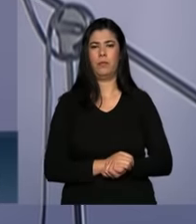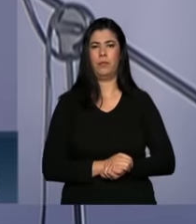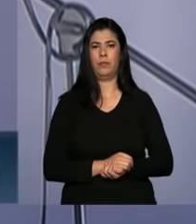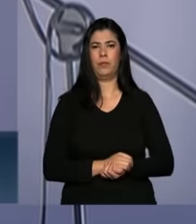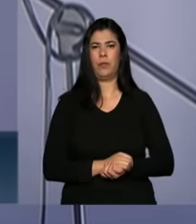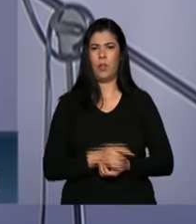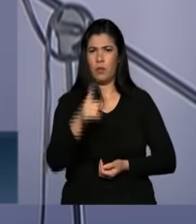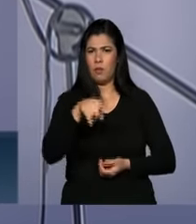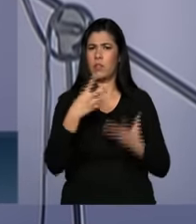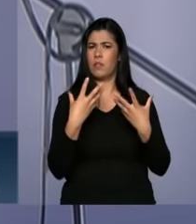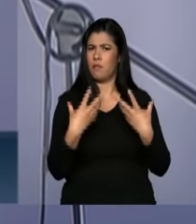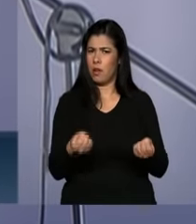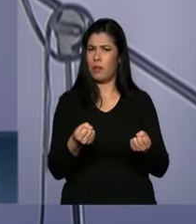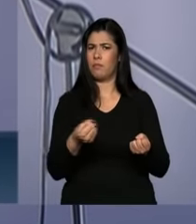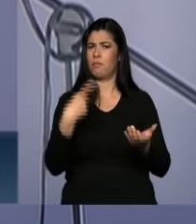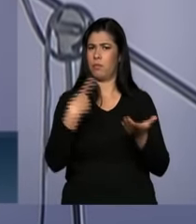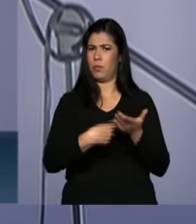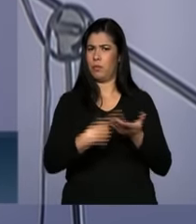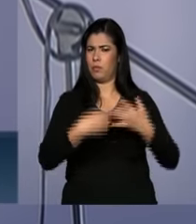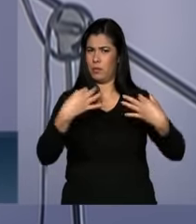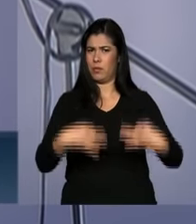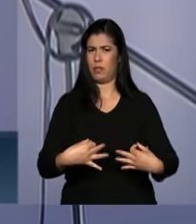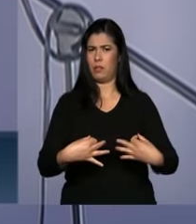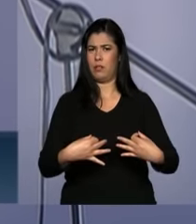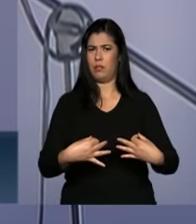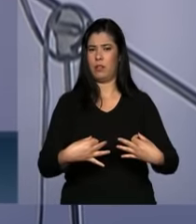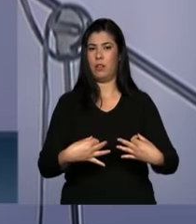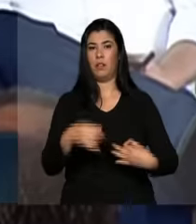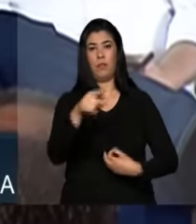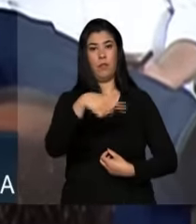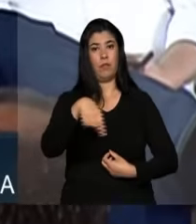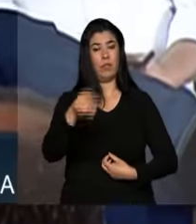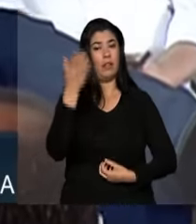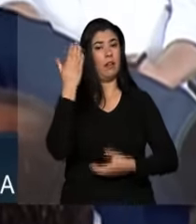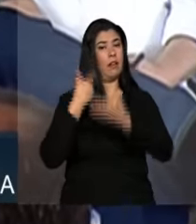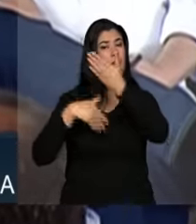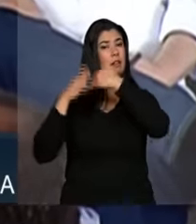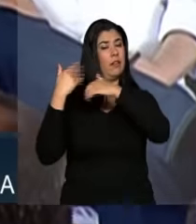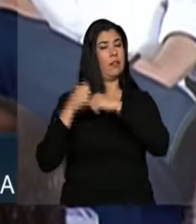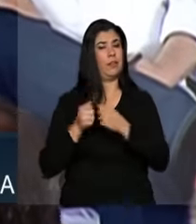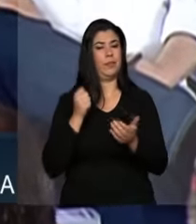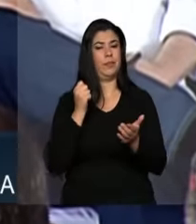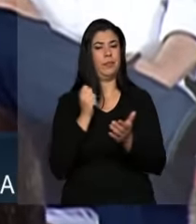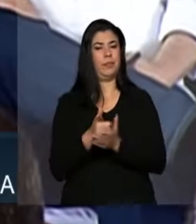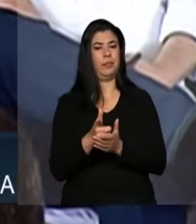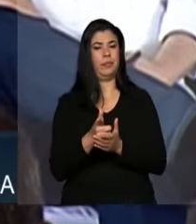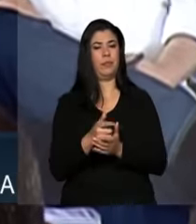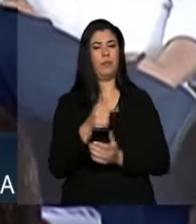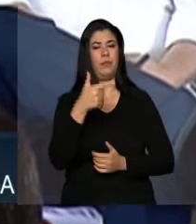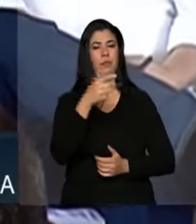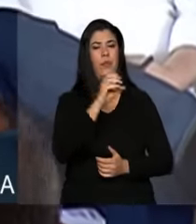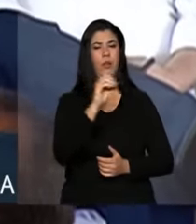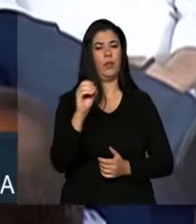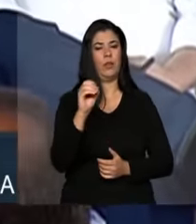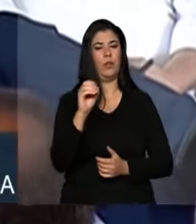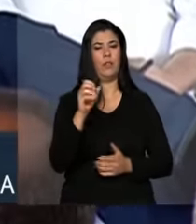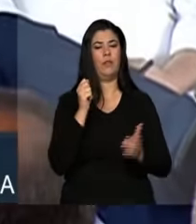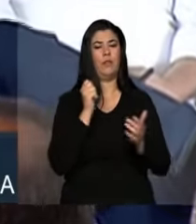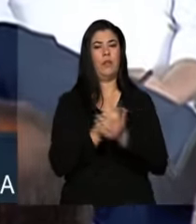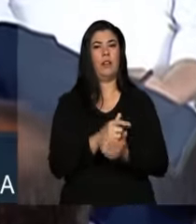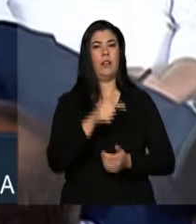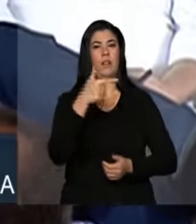Dá para assumir esse compromisso? Então, quem pagava 200 vai pagar 25 de